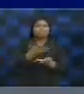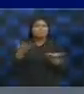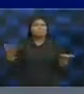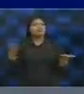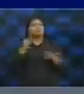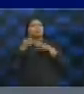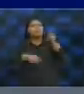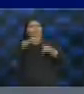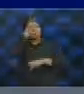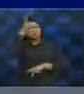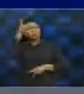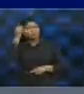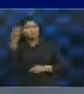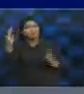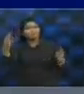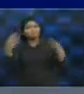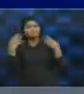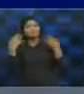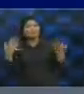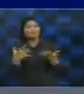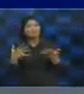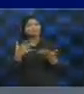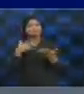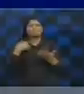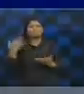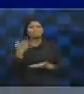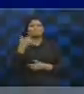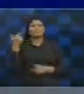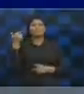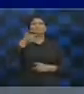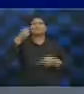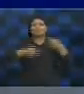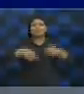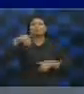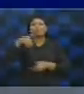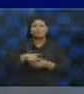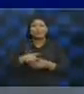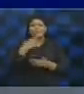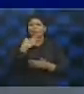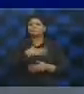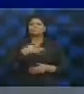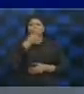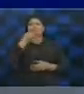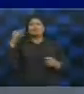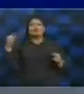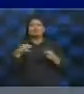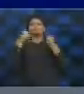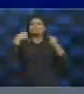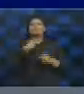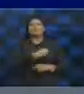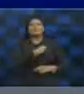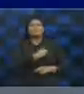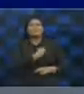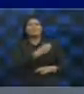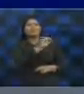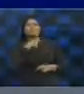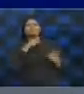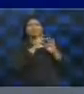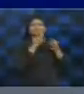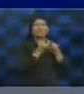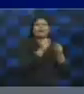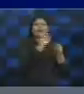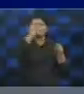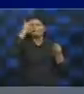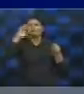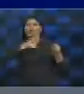da vontade de Deus para disputar esse segundo turno. É um momento muito rico, muito bonito da minha vida, da minha família, das pessoas que me querem bem,